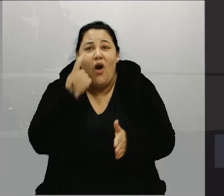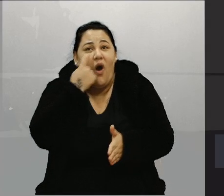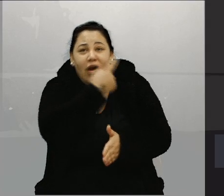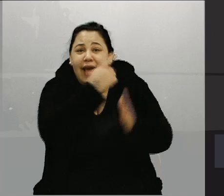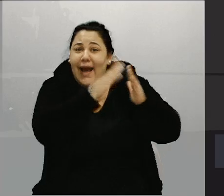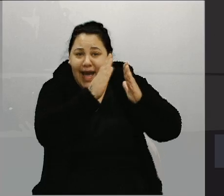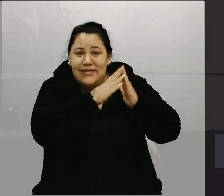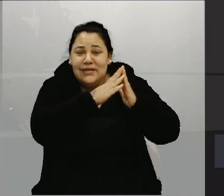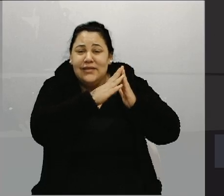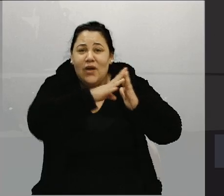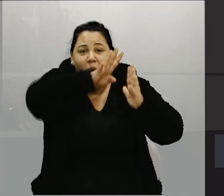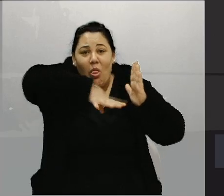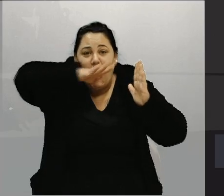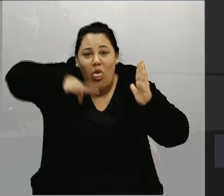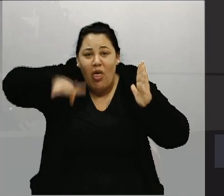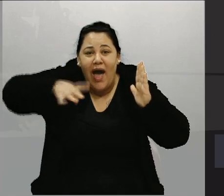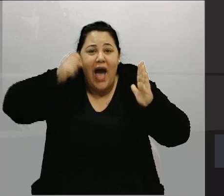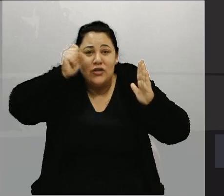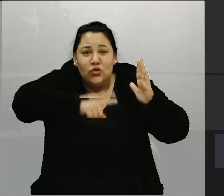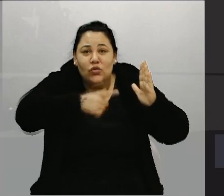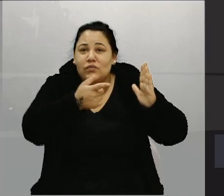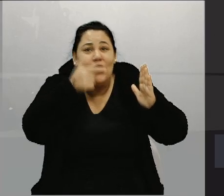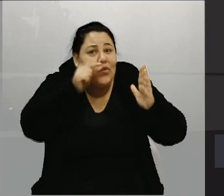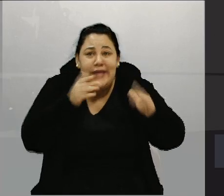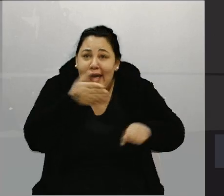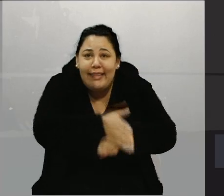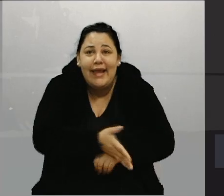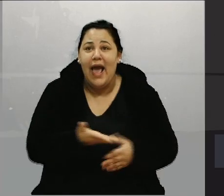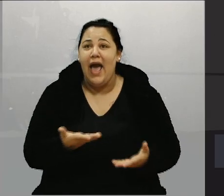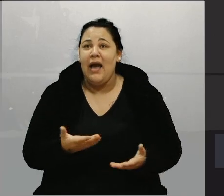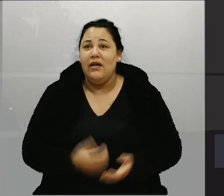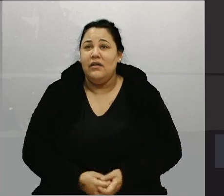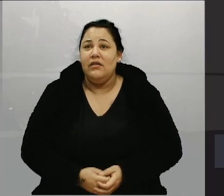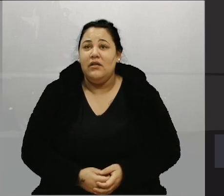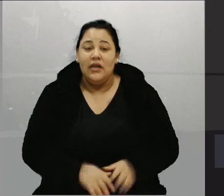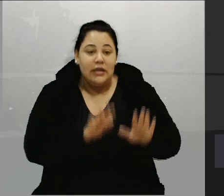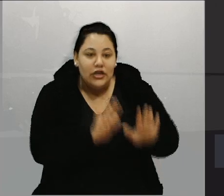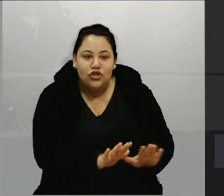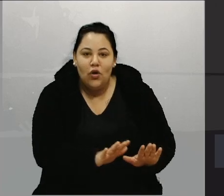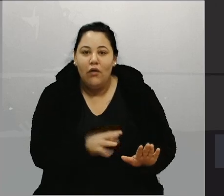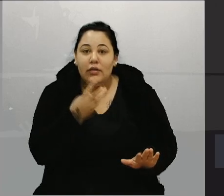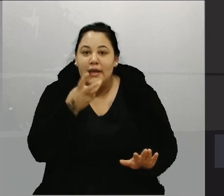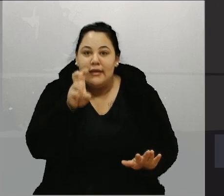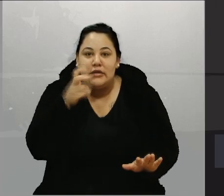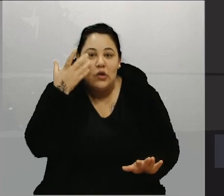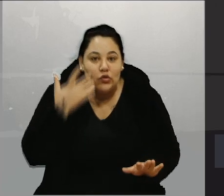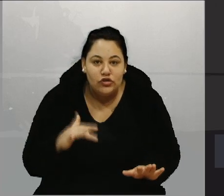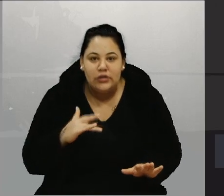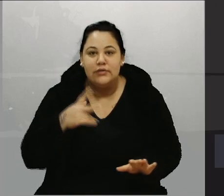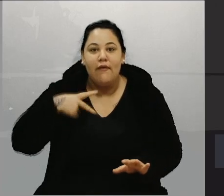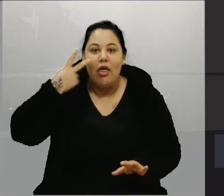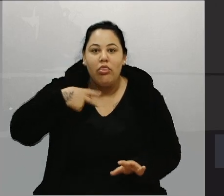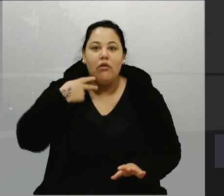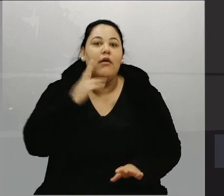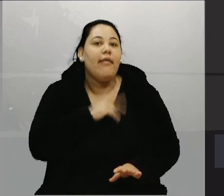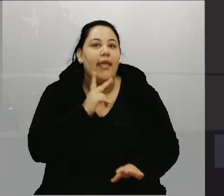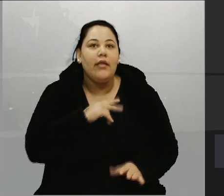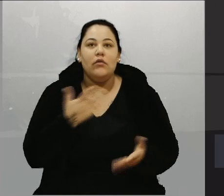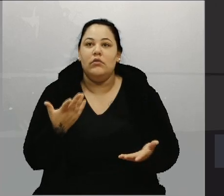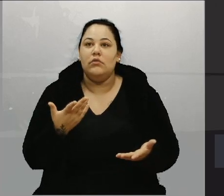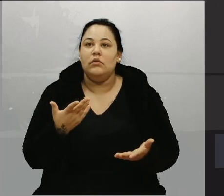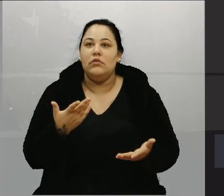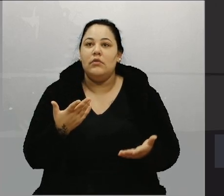tem como entrar. Tá, obstruíram, mas deixaram ali, ó. 35 dias, vereador Renato. Tá aberto. As